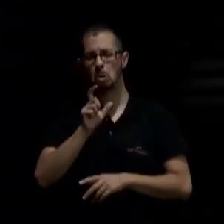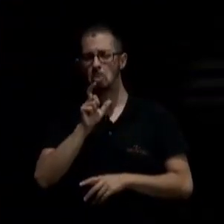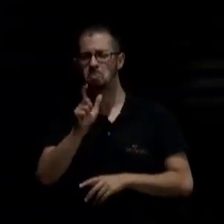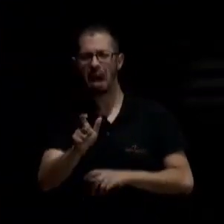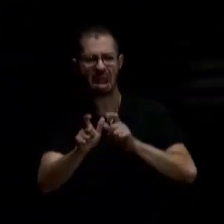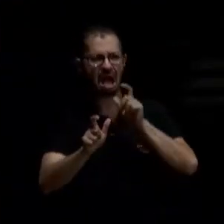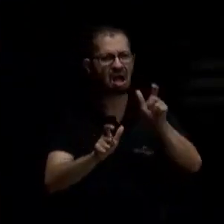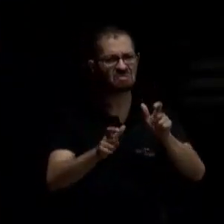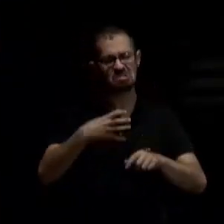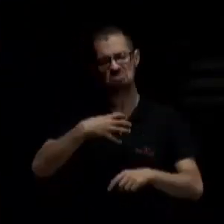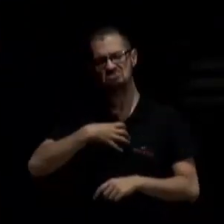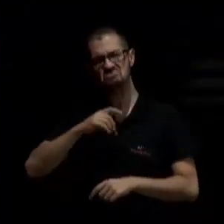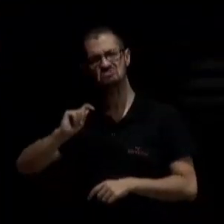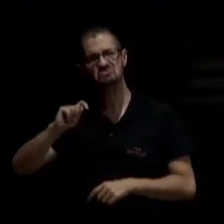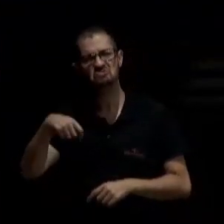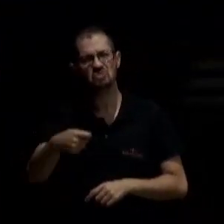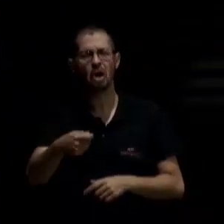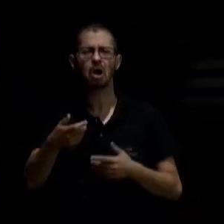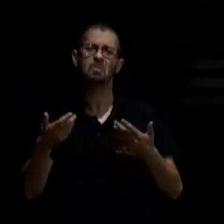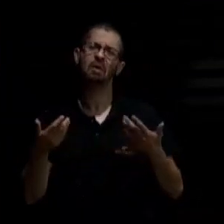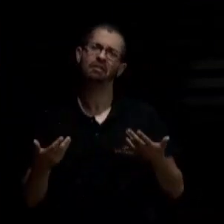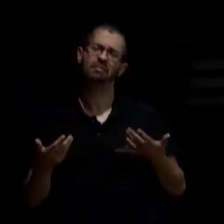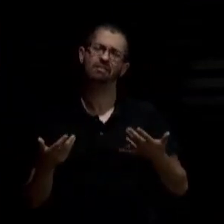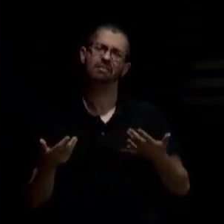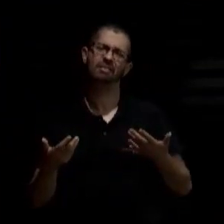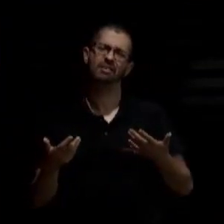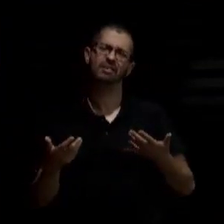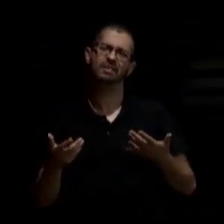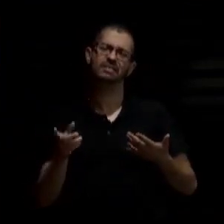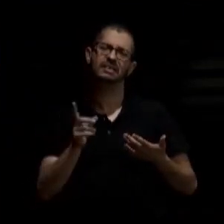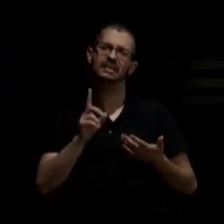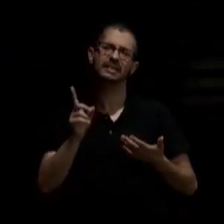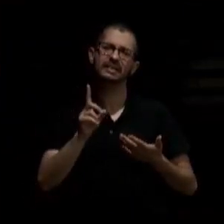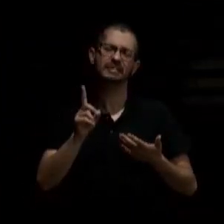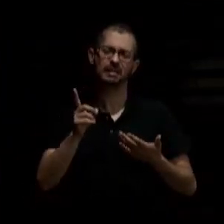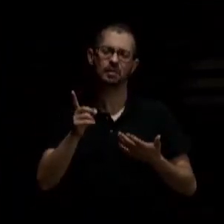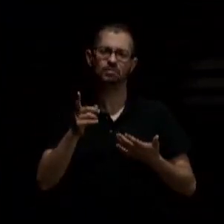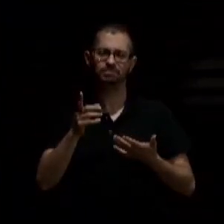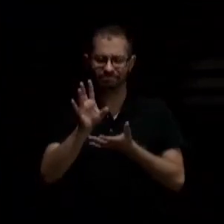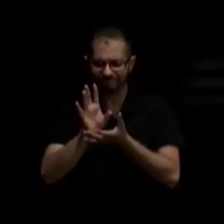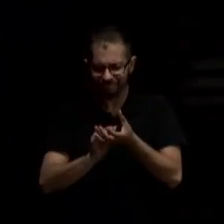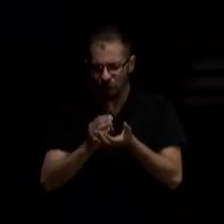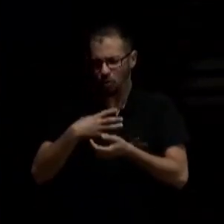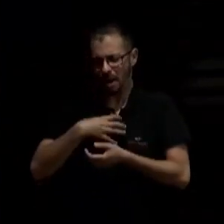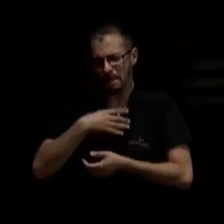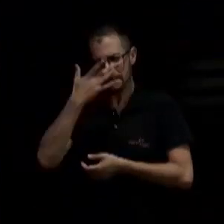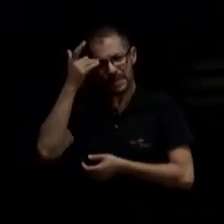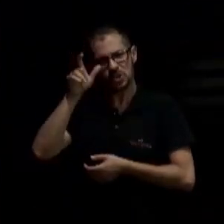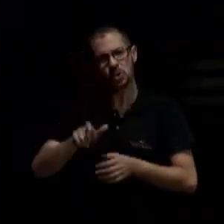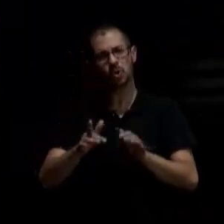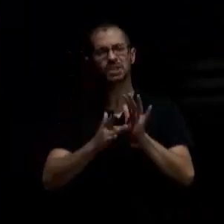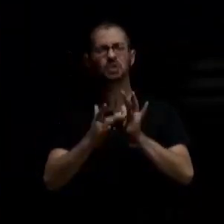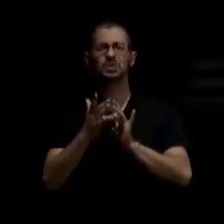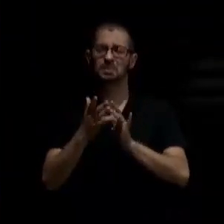com gestos que não transpira a pessoa do Senhor, e me